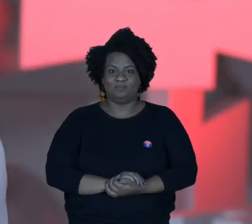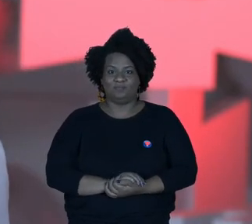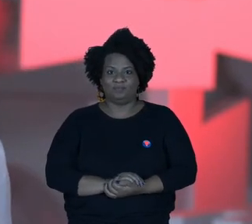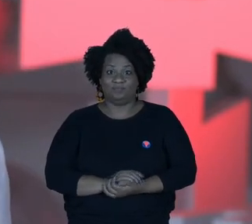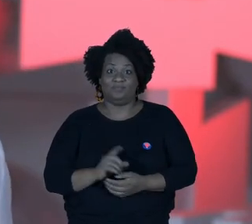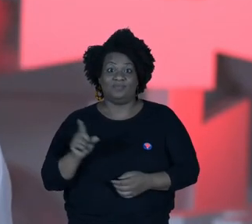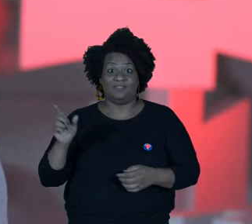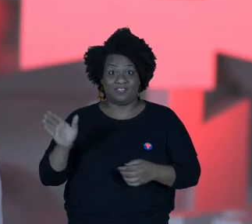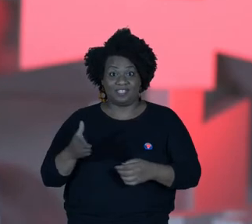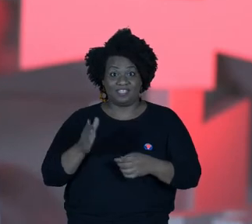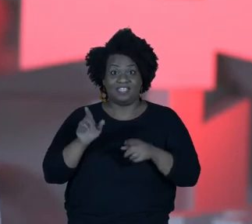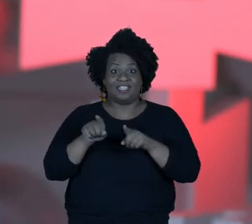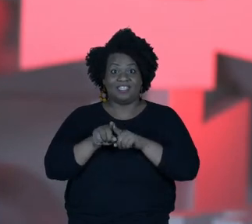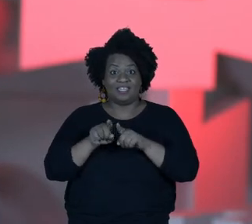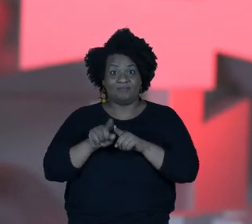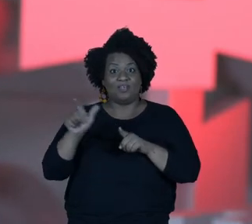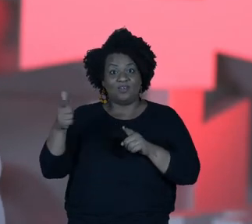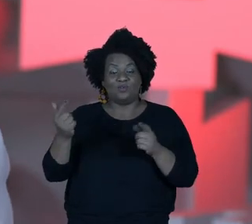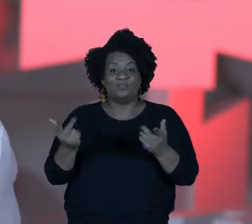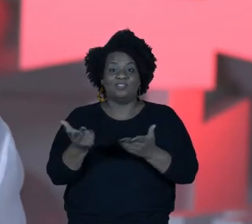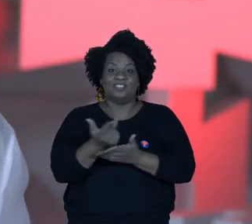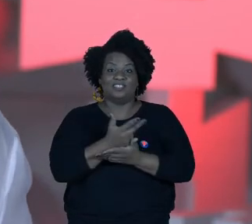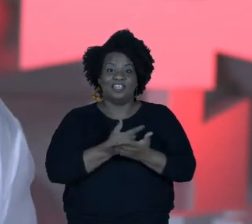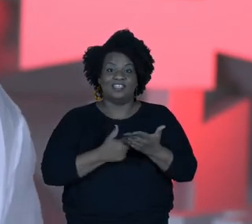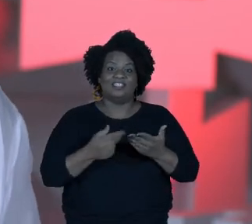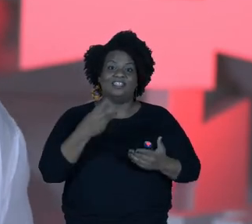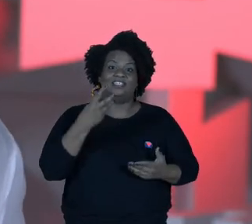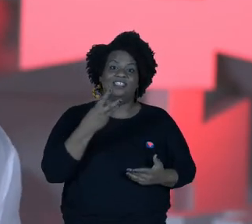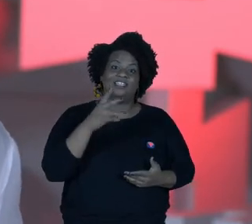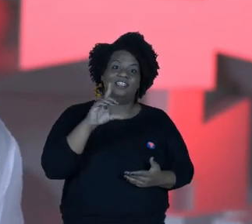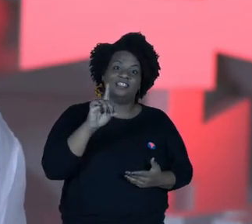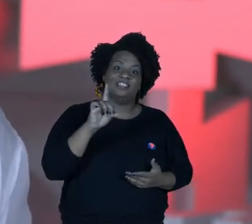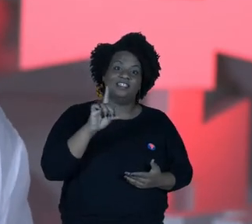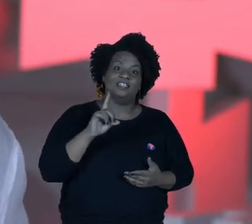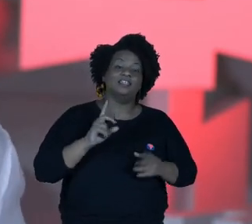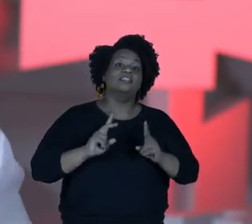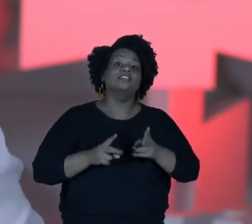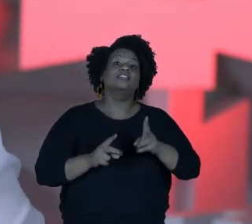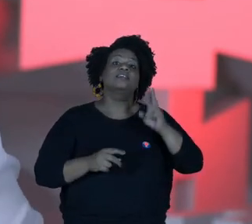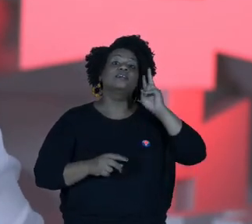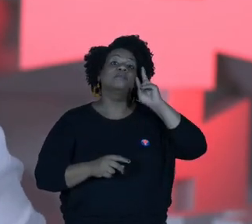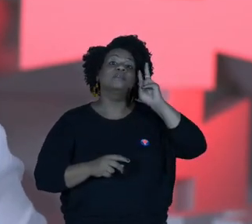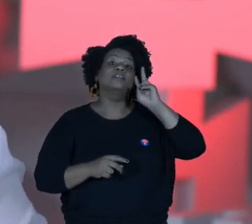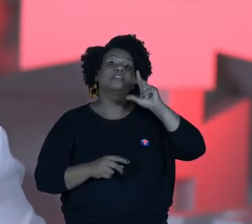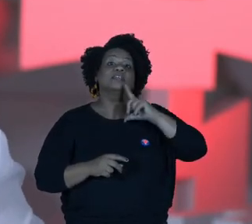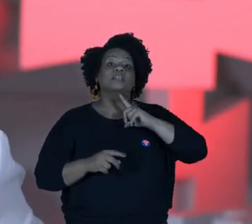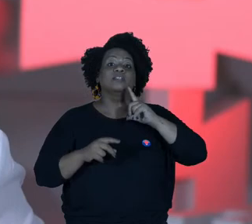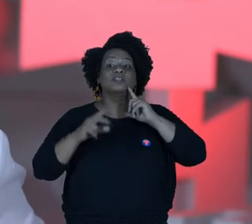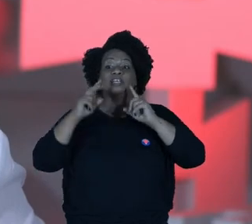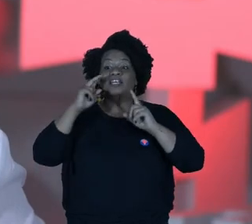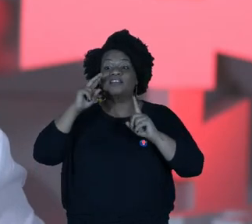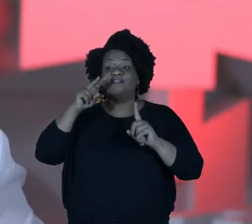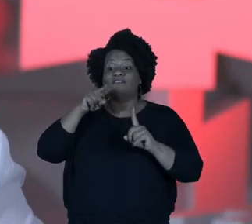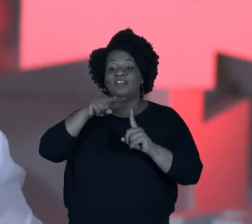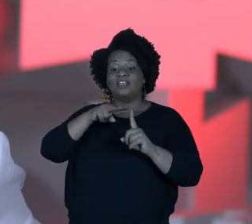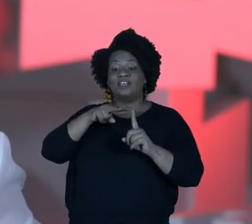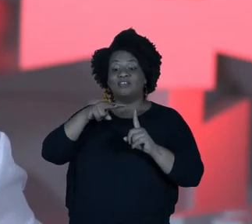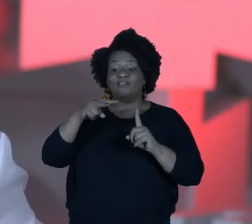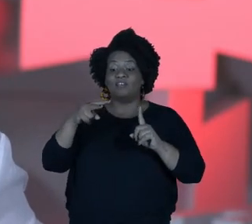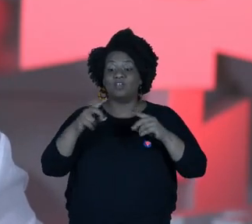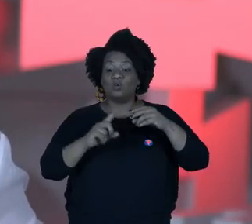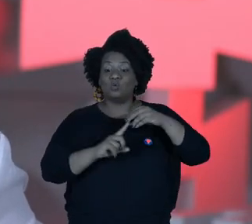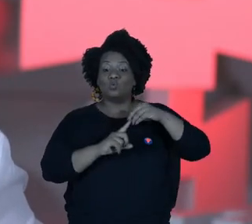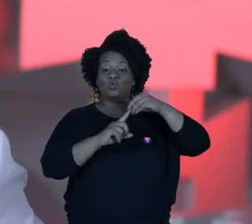Aqui também é outra grafite 3D. Sempre lembrando que você tem um ponto de vista único para poder